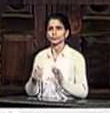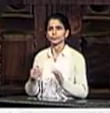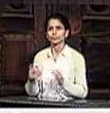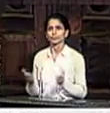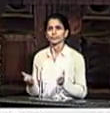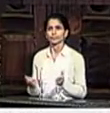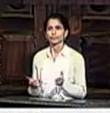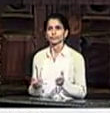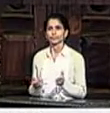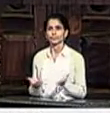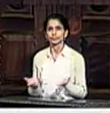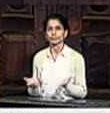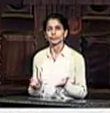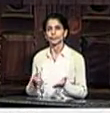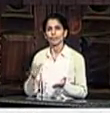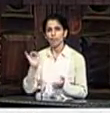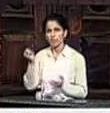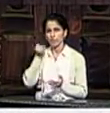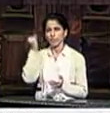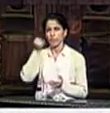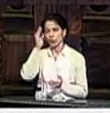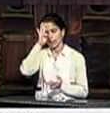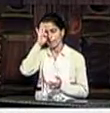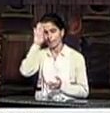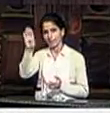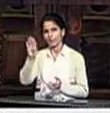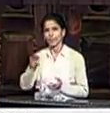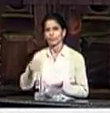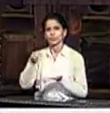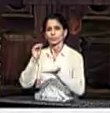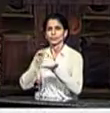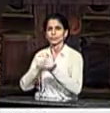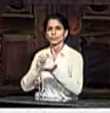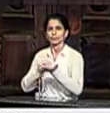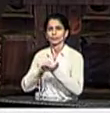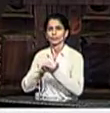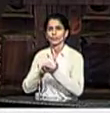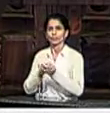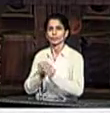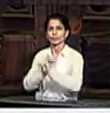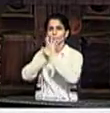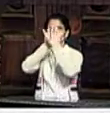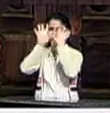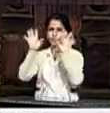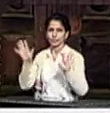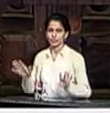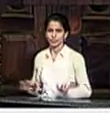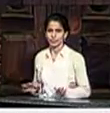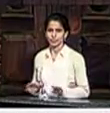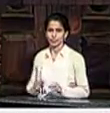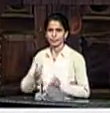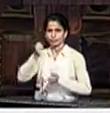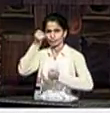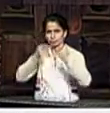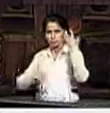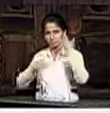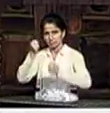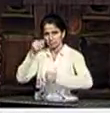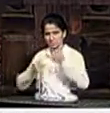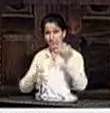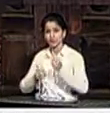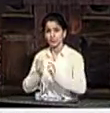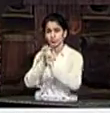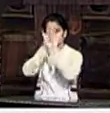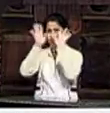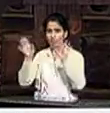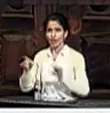ponto que considero da maior importância: a falta de transparência. A falta de transparência por